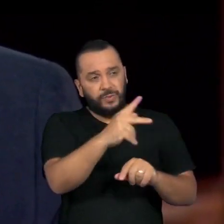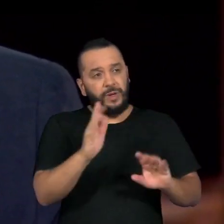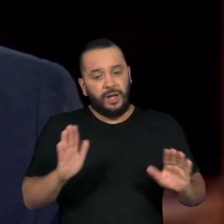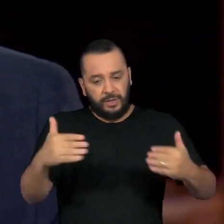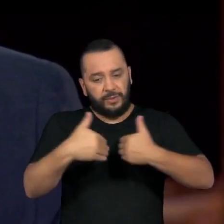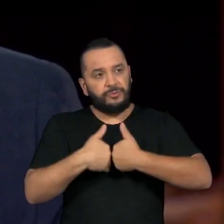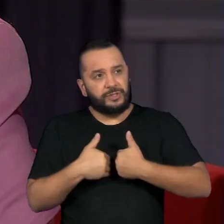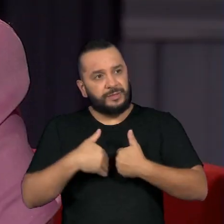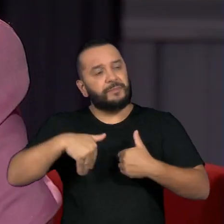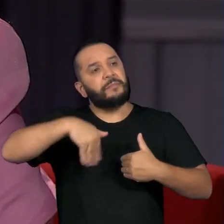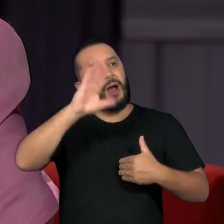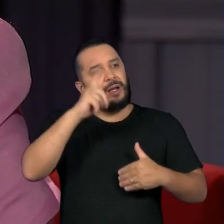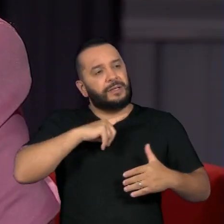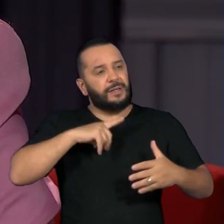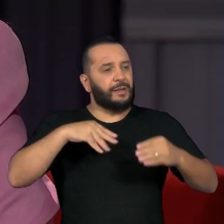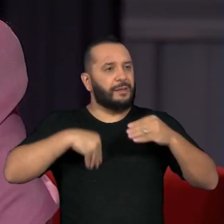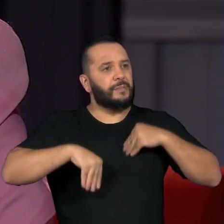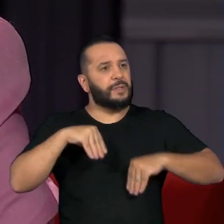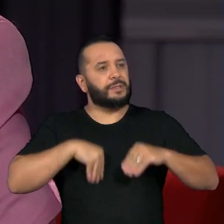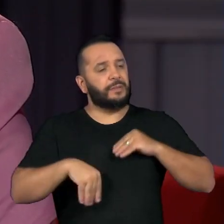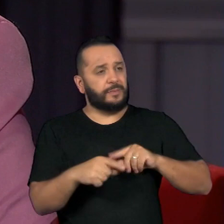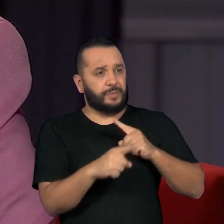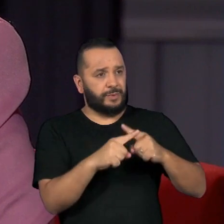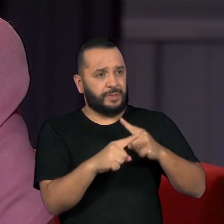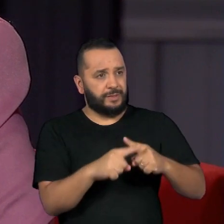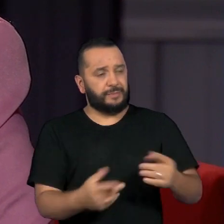com depressão. É. Por quê?